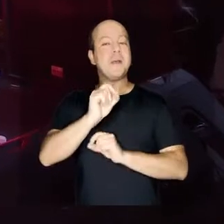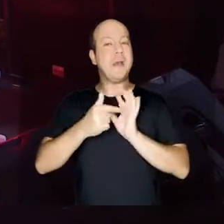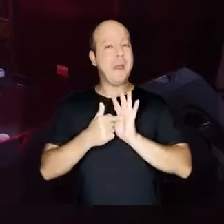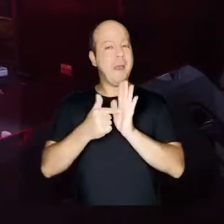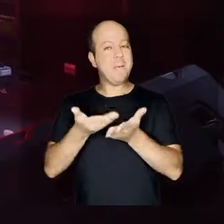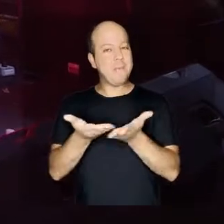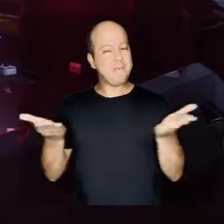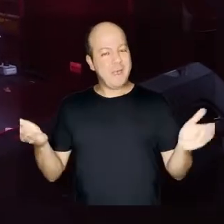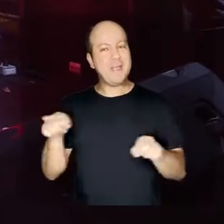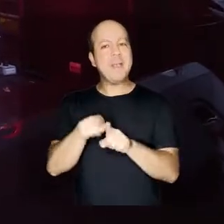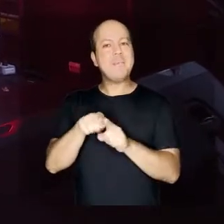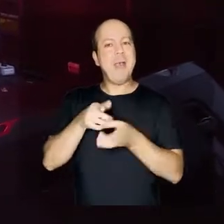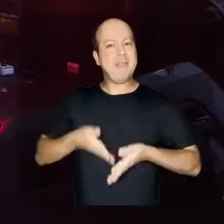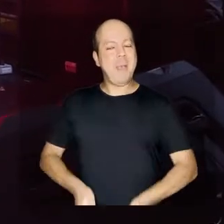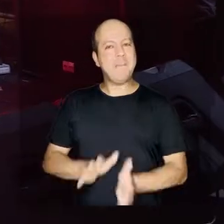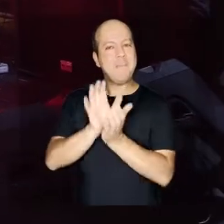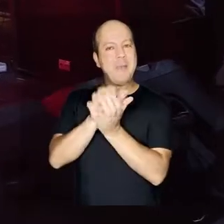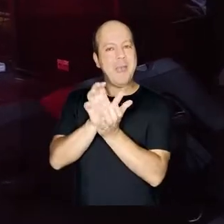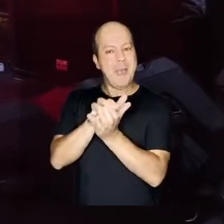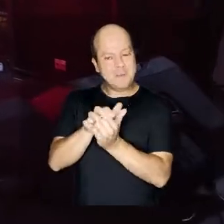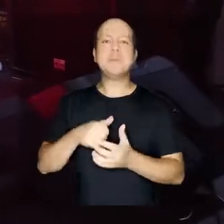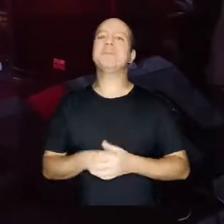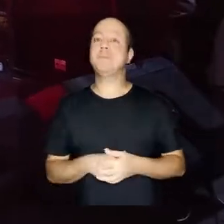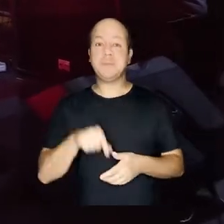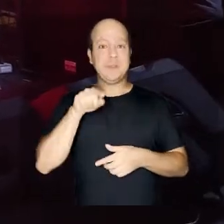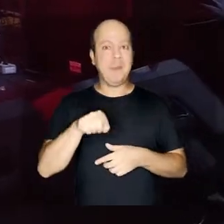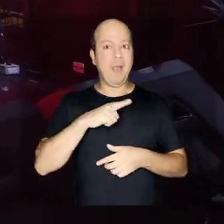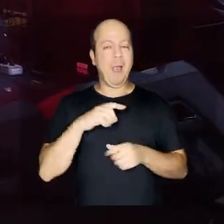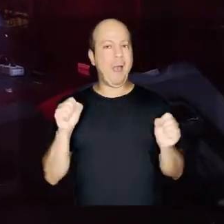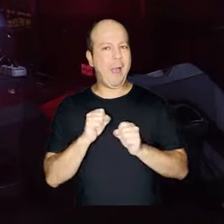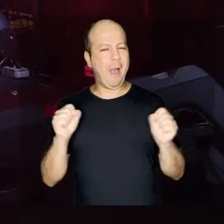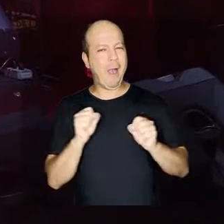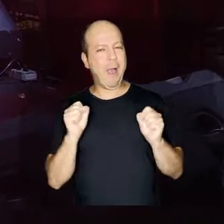trazendo um bonde Pernambucano também Pâmela Carvalho